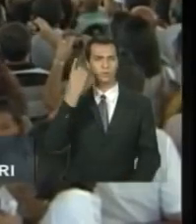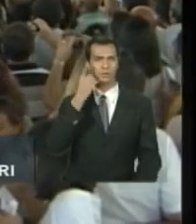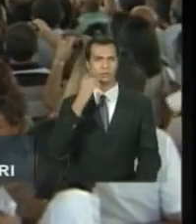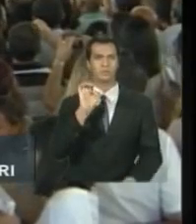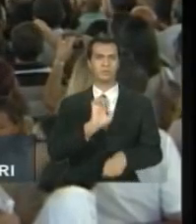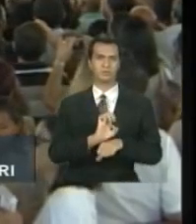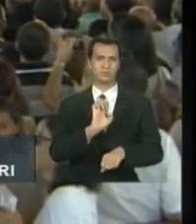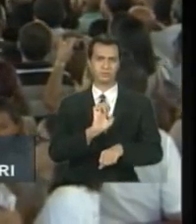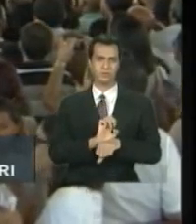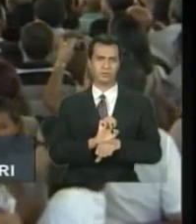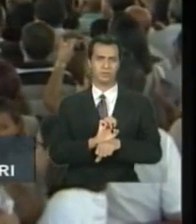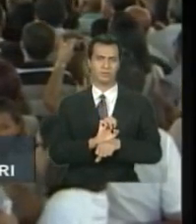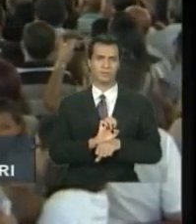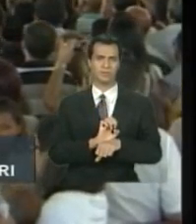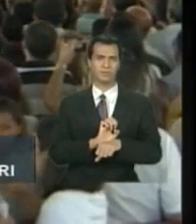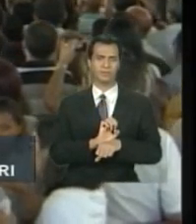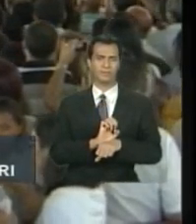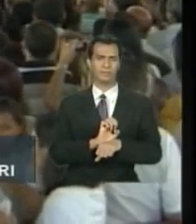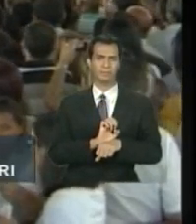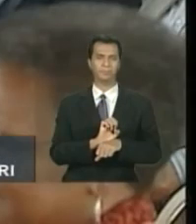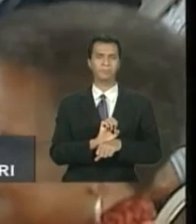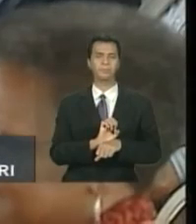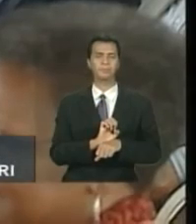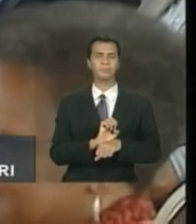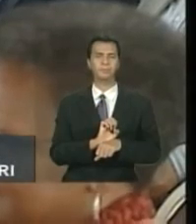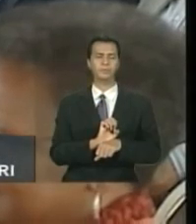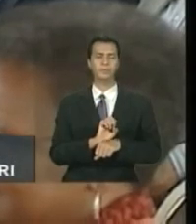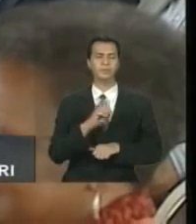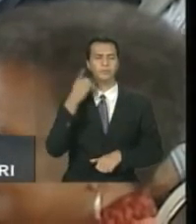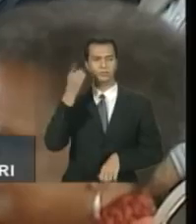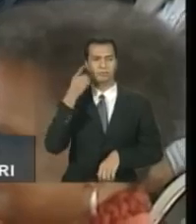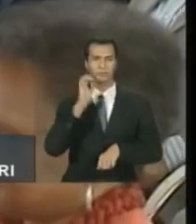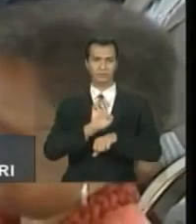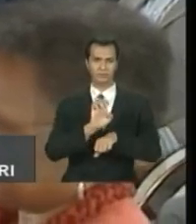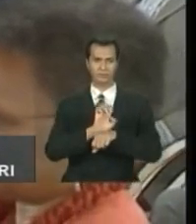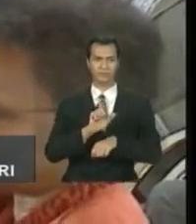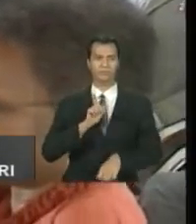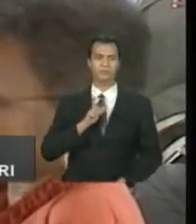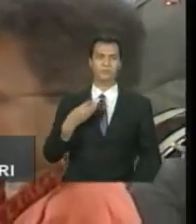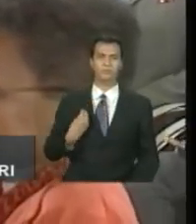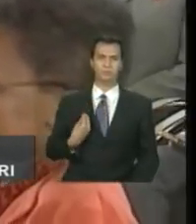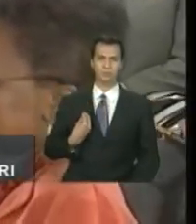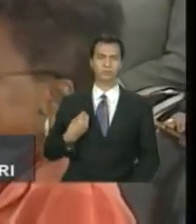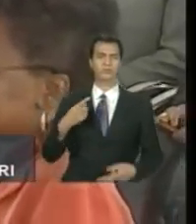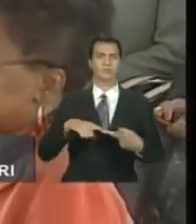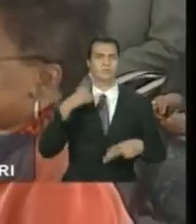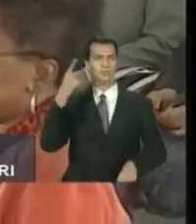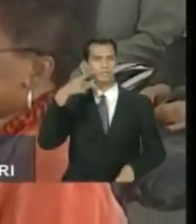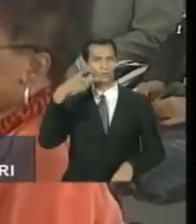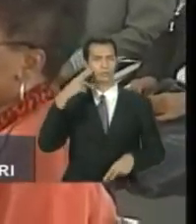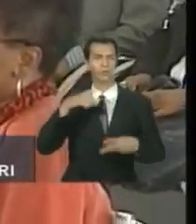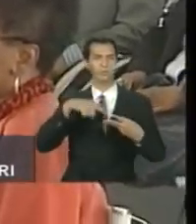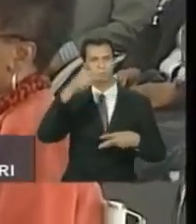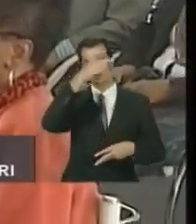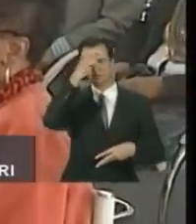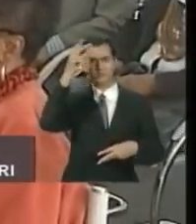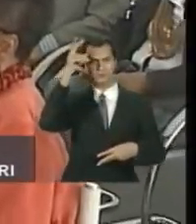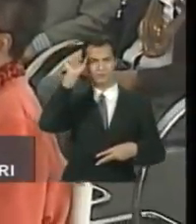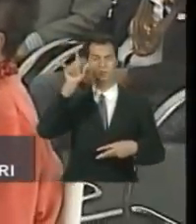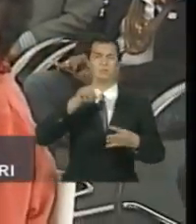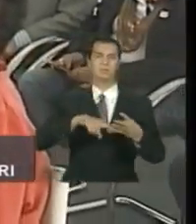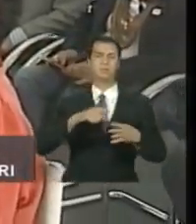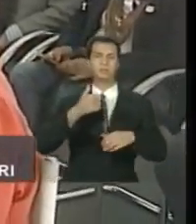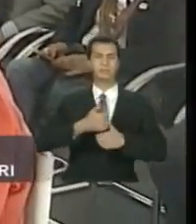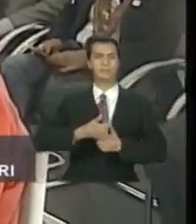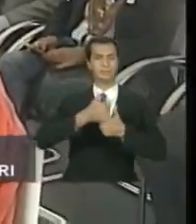estaduais e as deputadas estaduais aqui presentes, vereadoras, prefeitos e